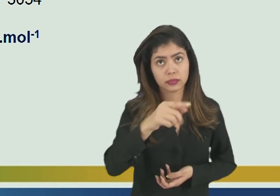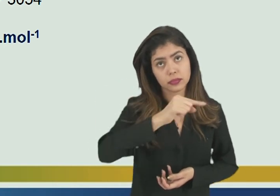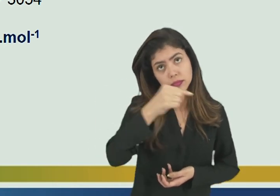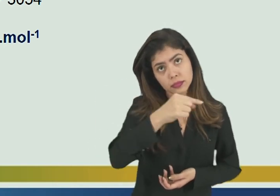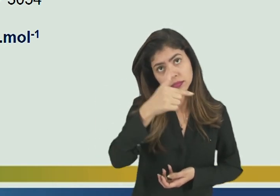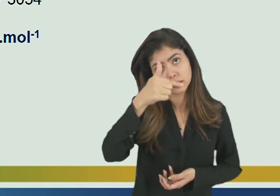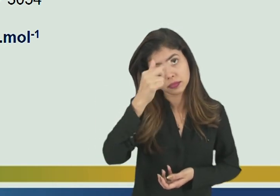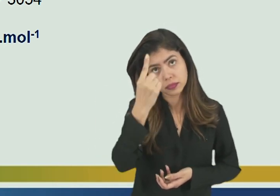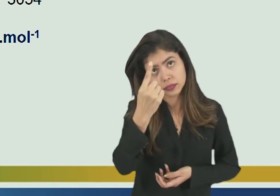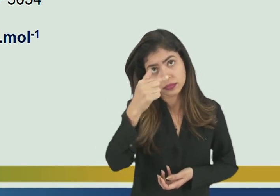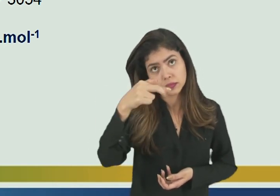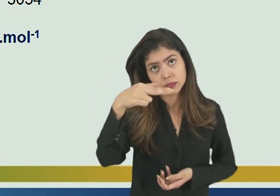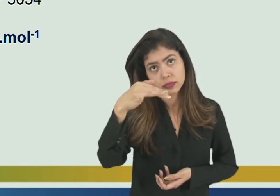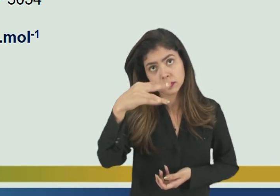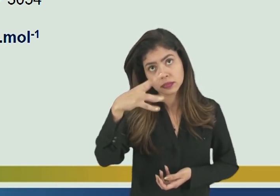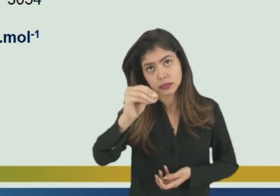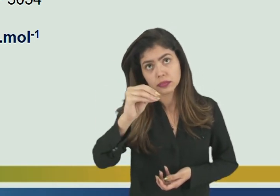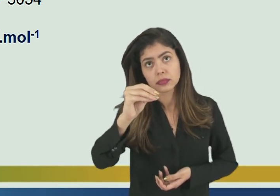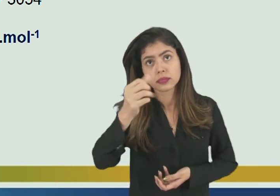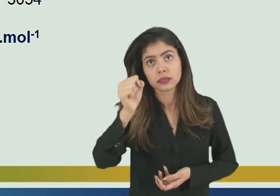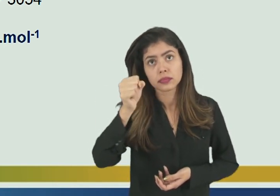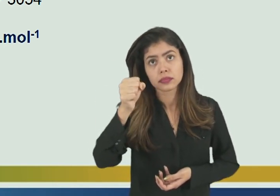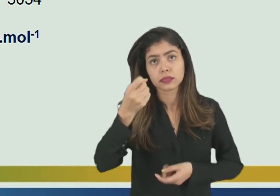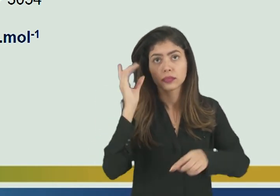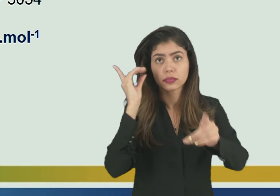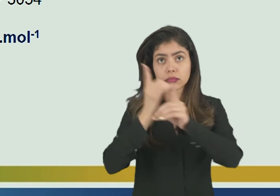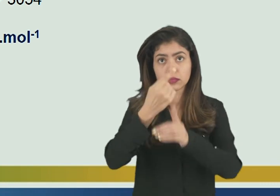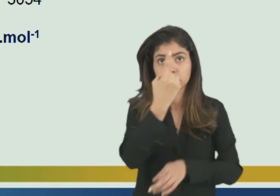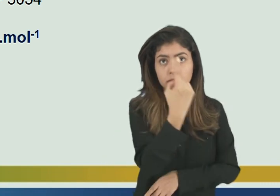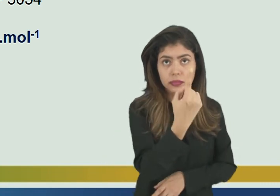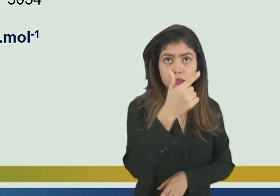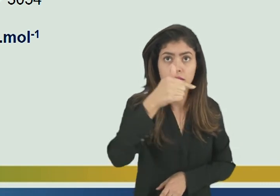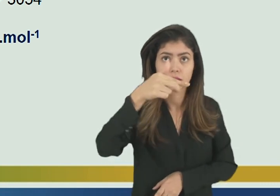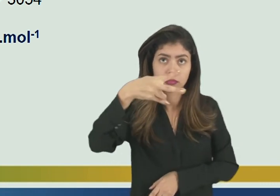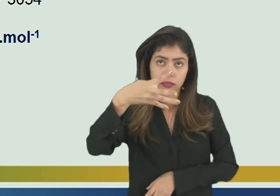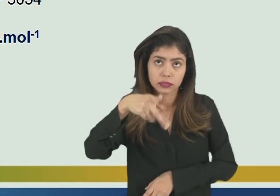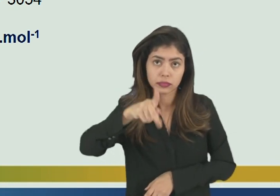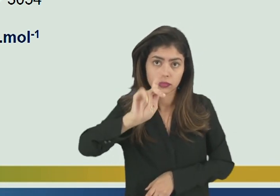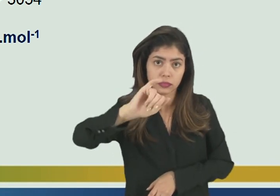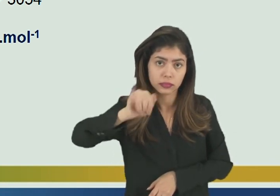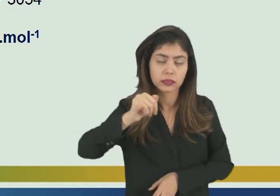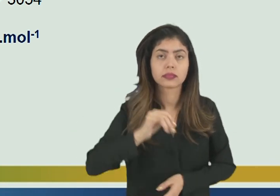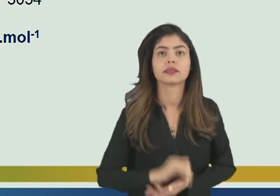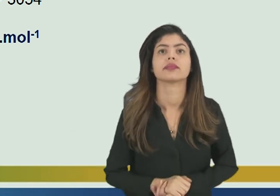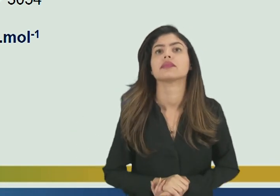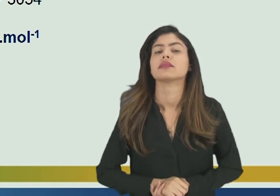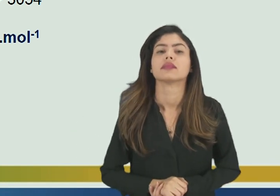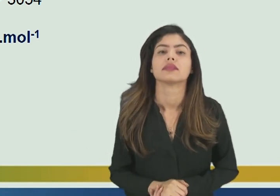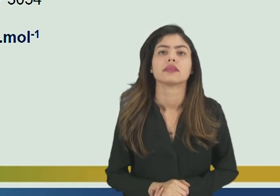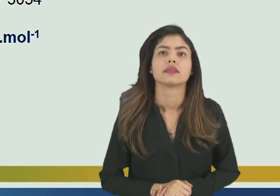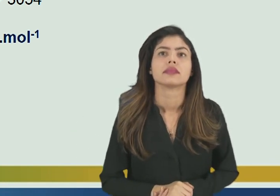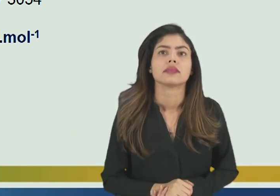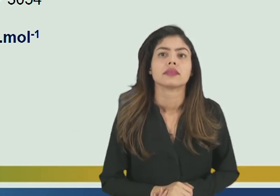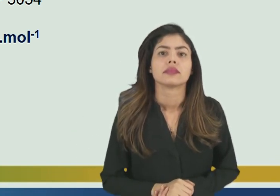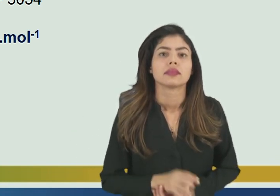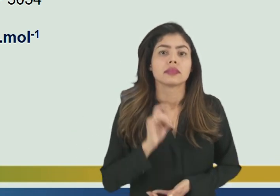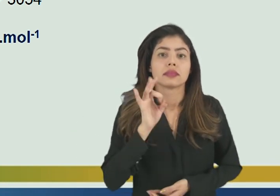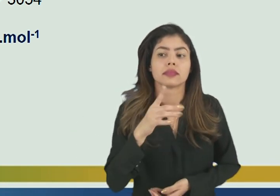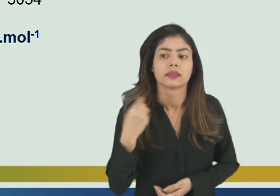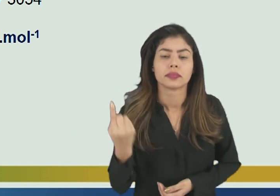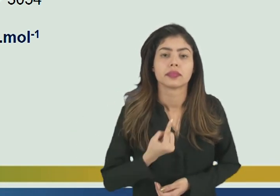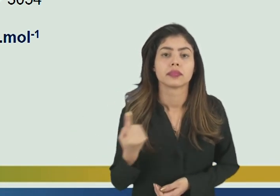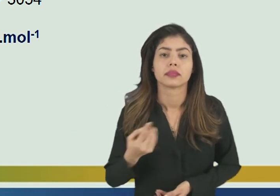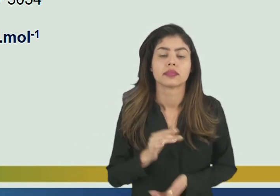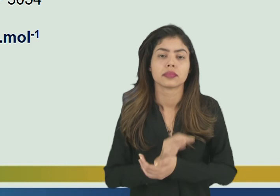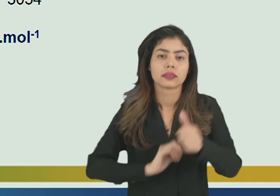produto menos 3.228, nós vamos encontrar então a entalpia do reagente. Só isolar,